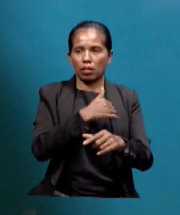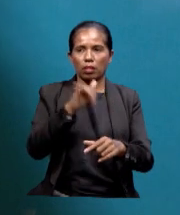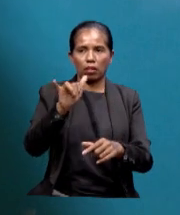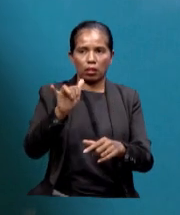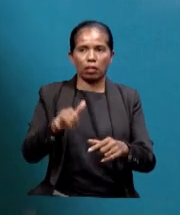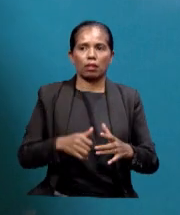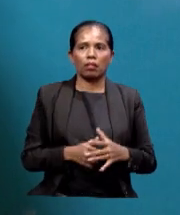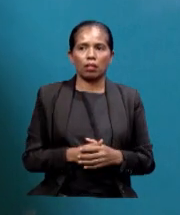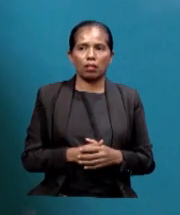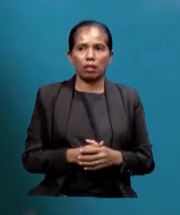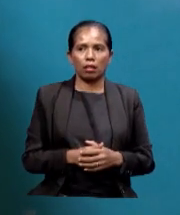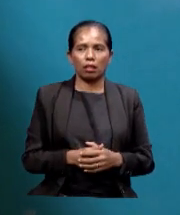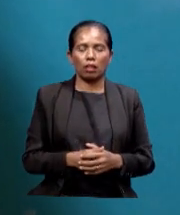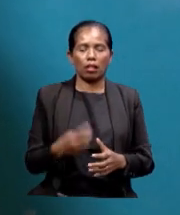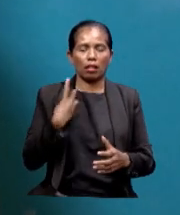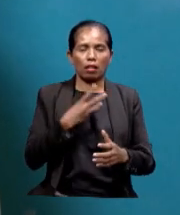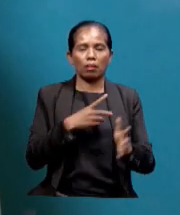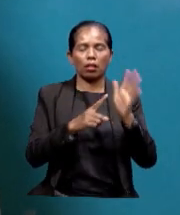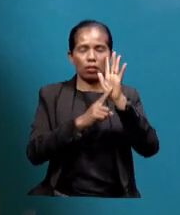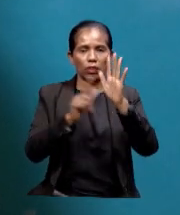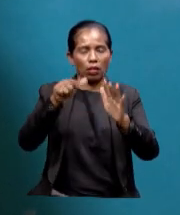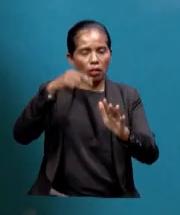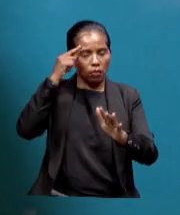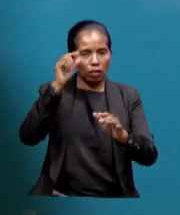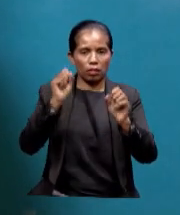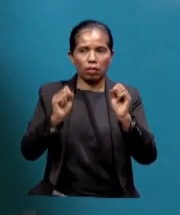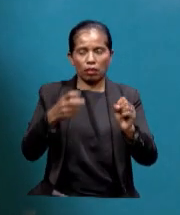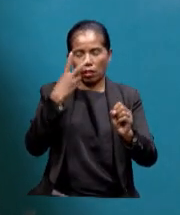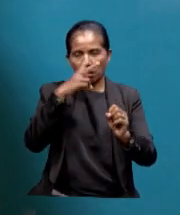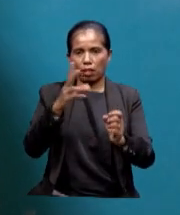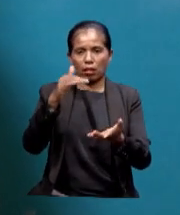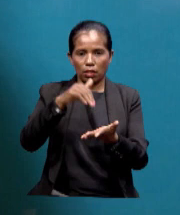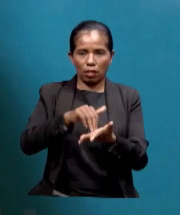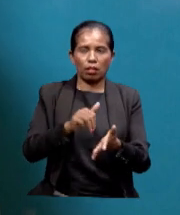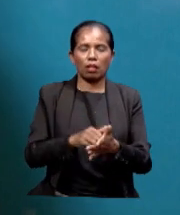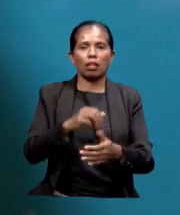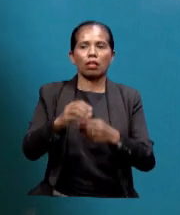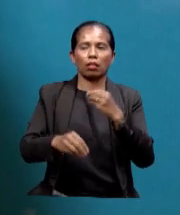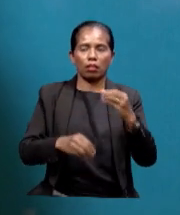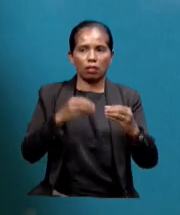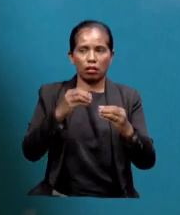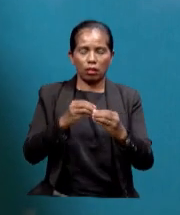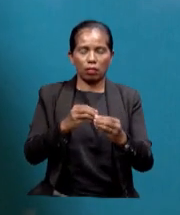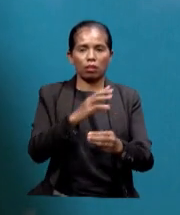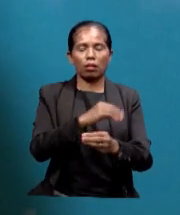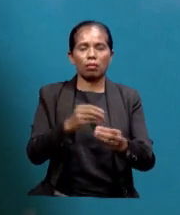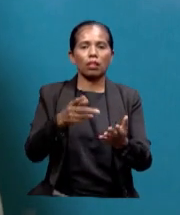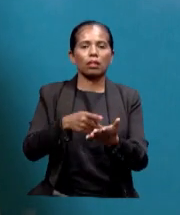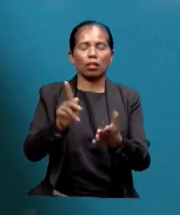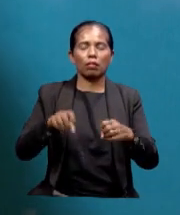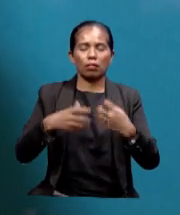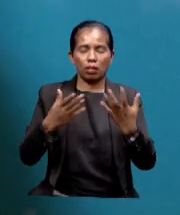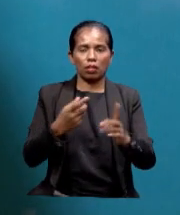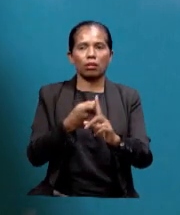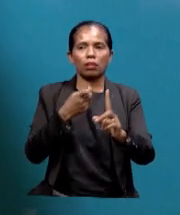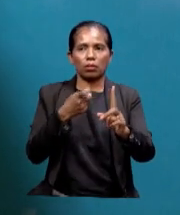dane idane mak pedido ame atau hela ba governo para tu bele hare fila fali kona ba preso nian tami takarak dia husi parti